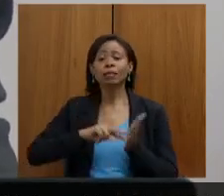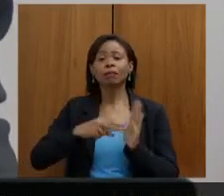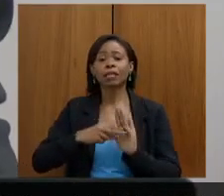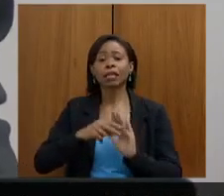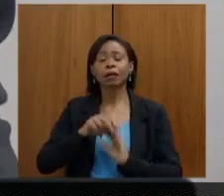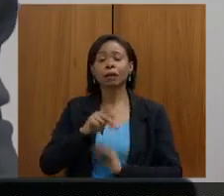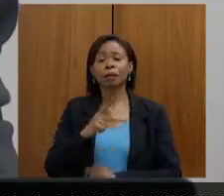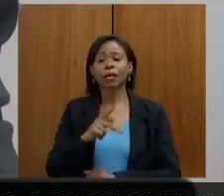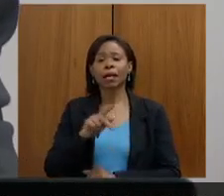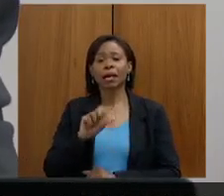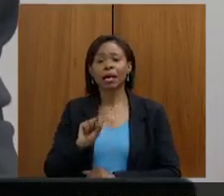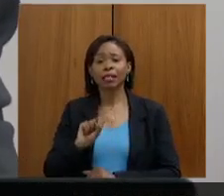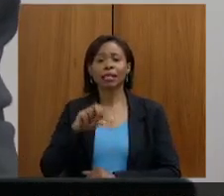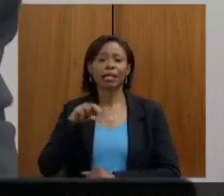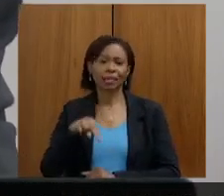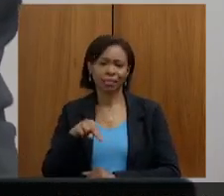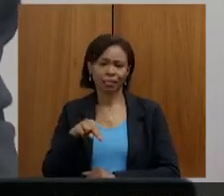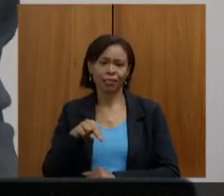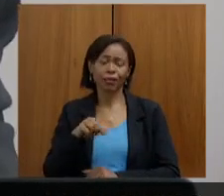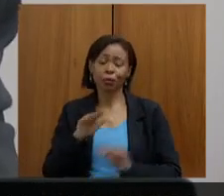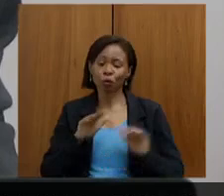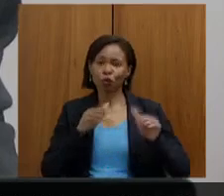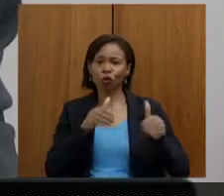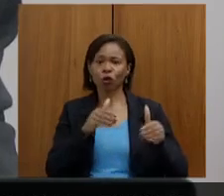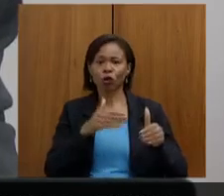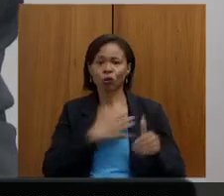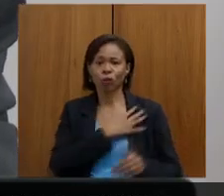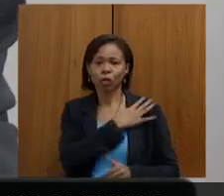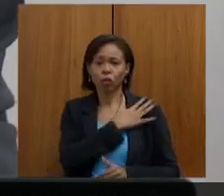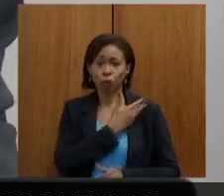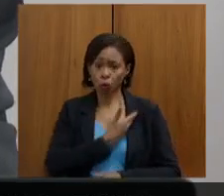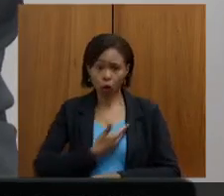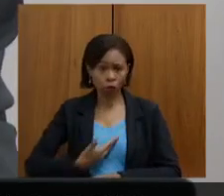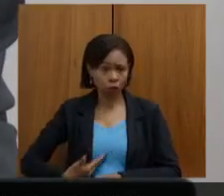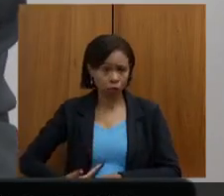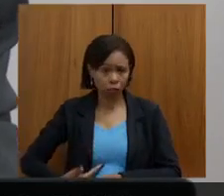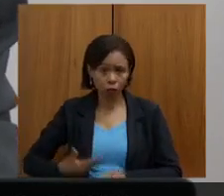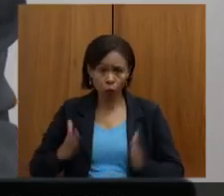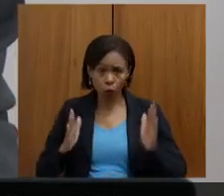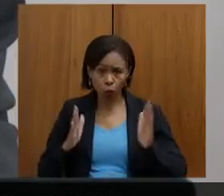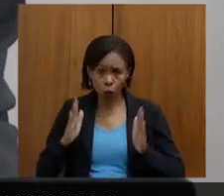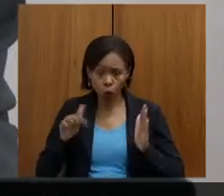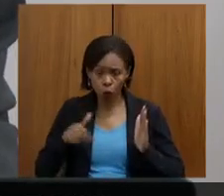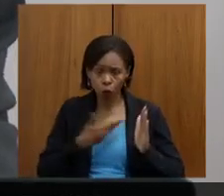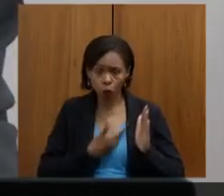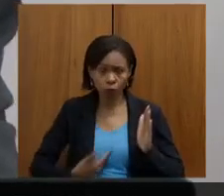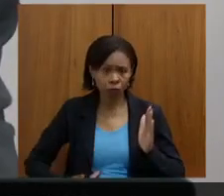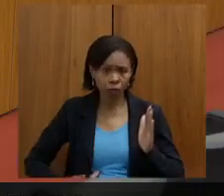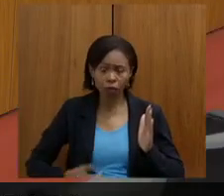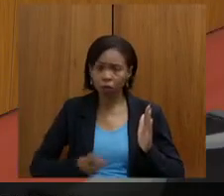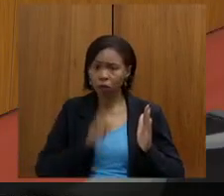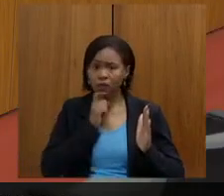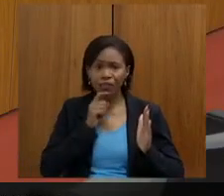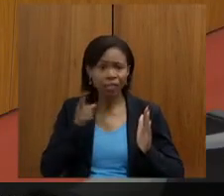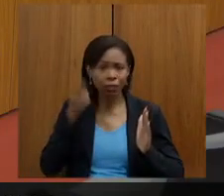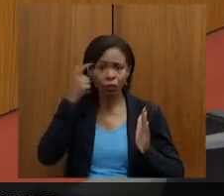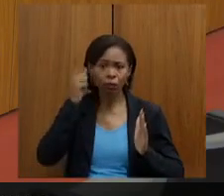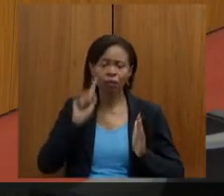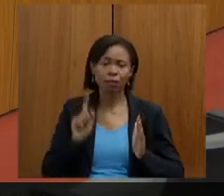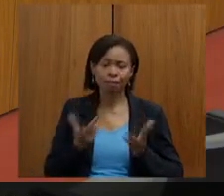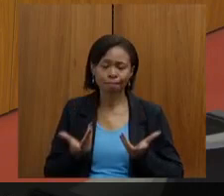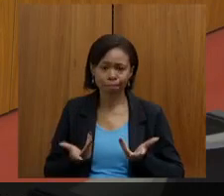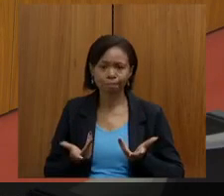para os militares de Minas Gerais este governo não sabe esse o governo é frio em relação a isso